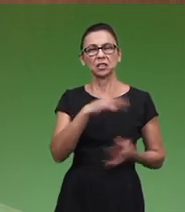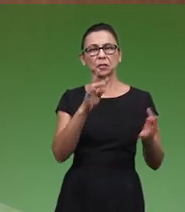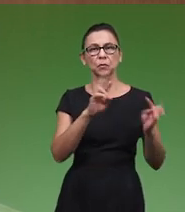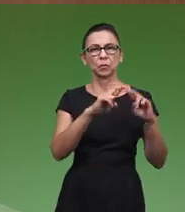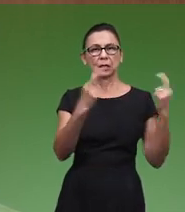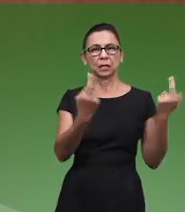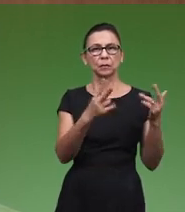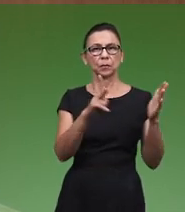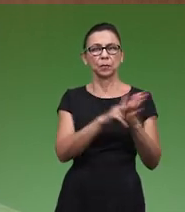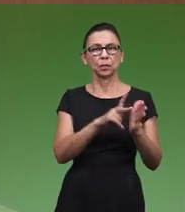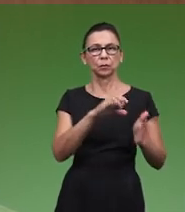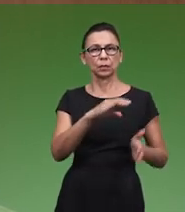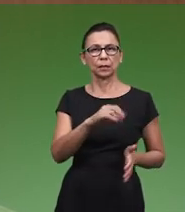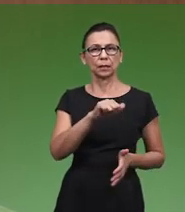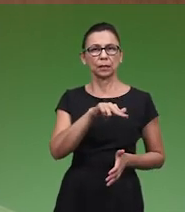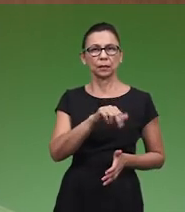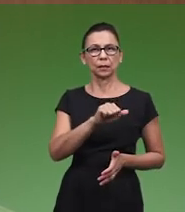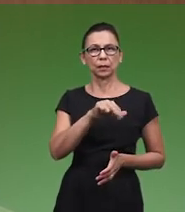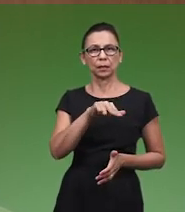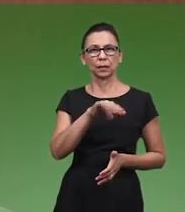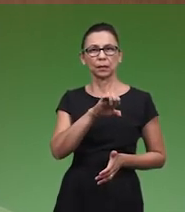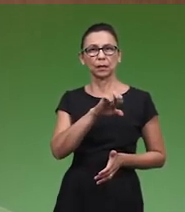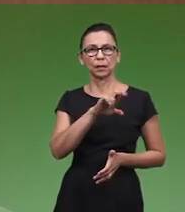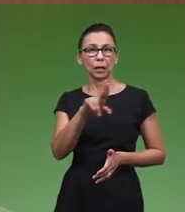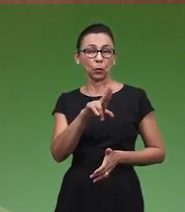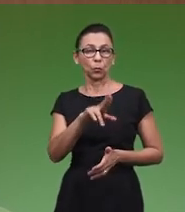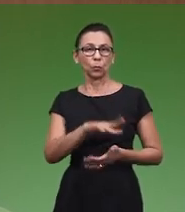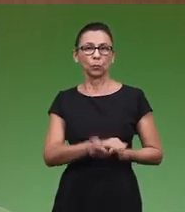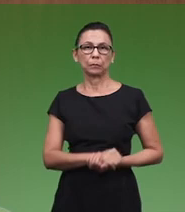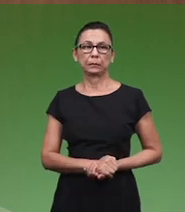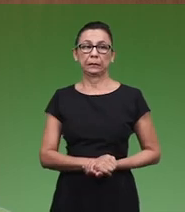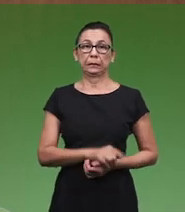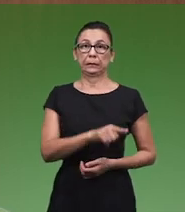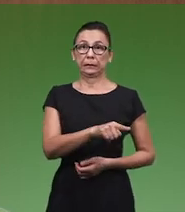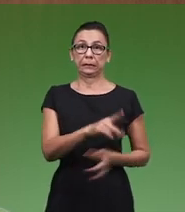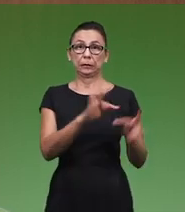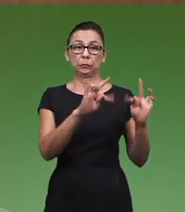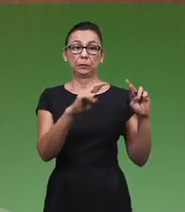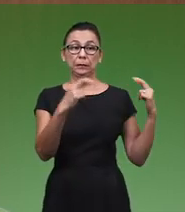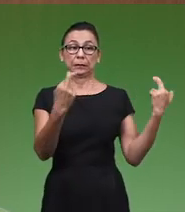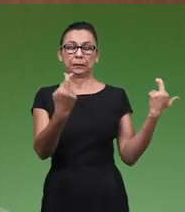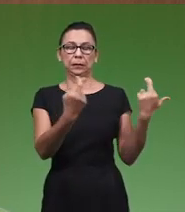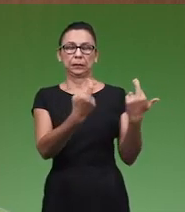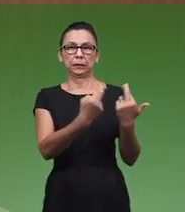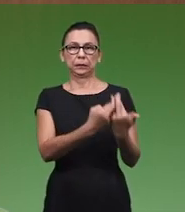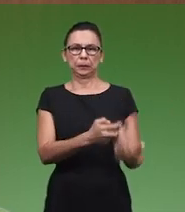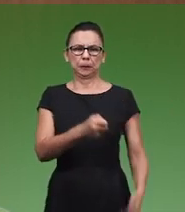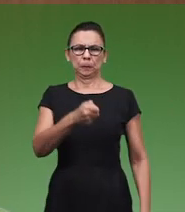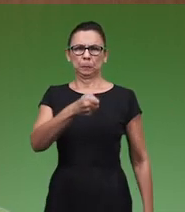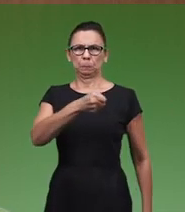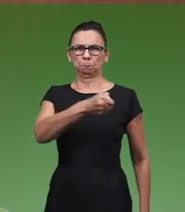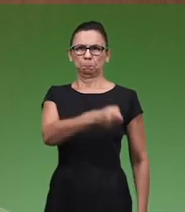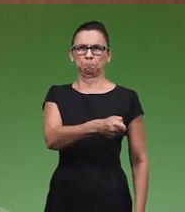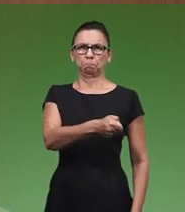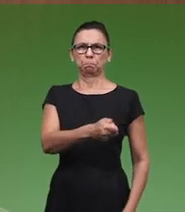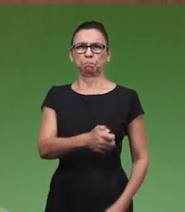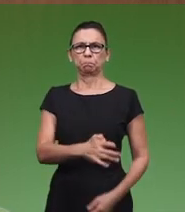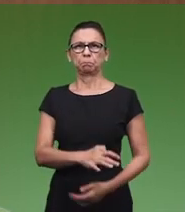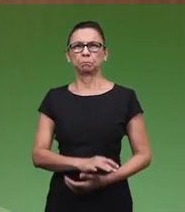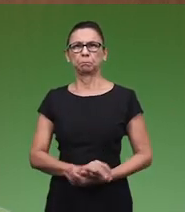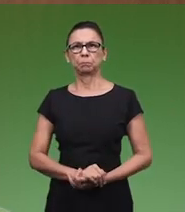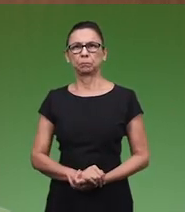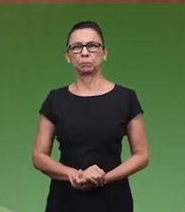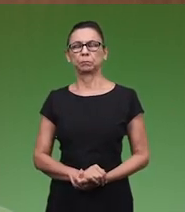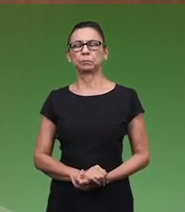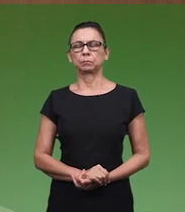cananeia. E essa tribo era uma tribo muito vigorosa e muito